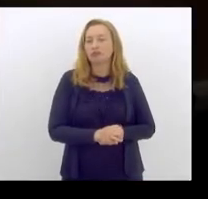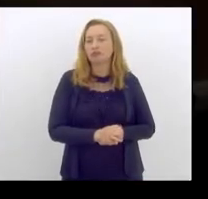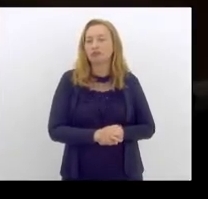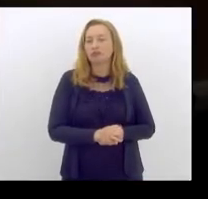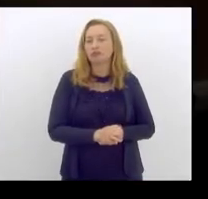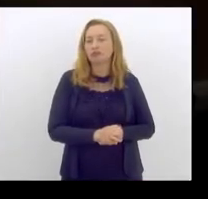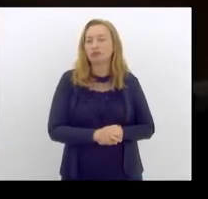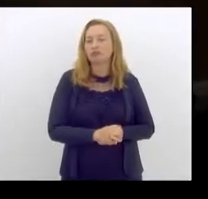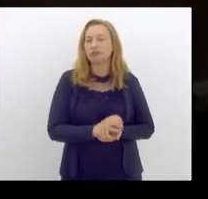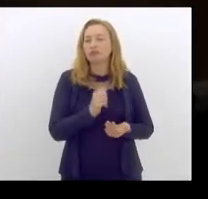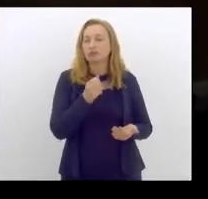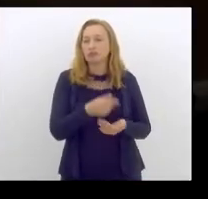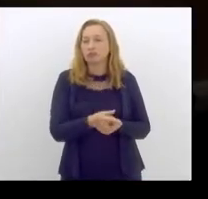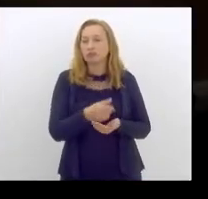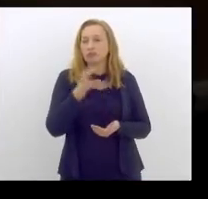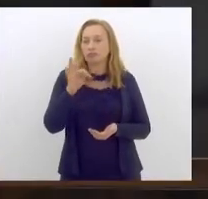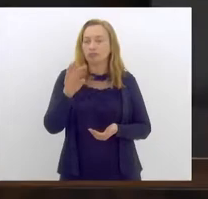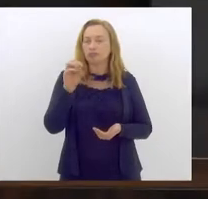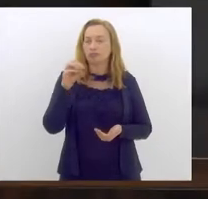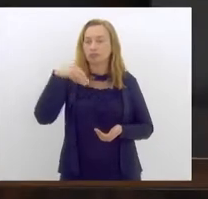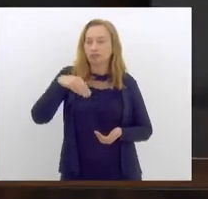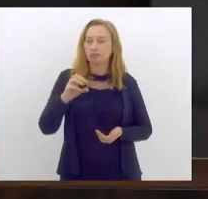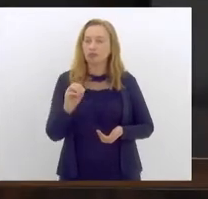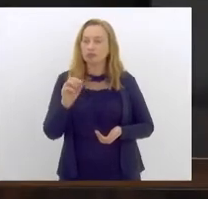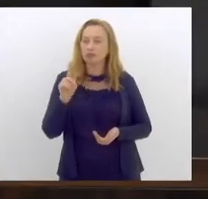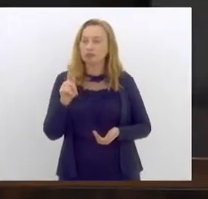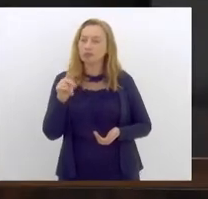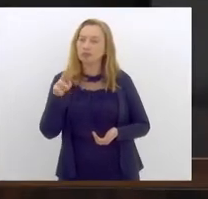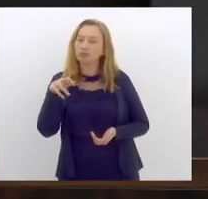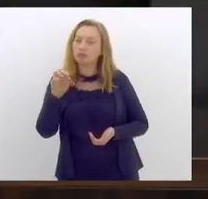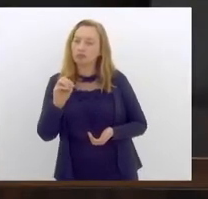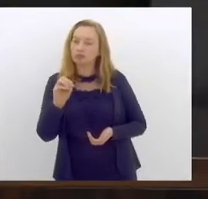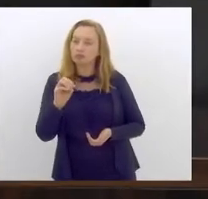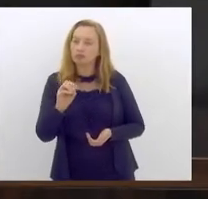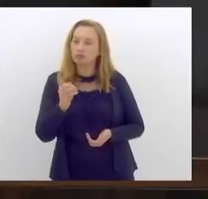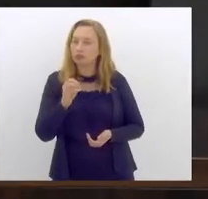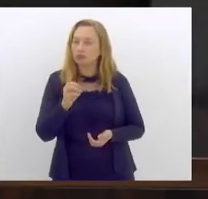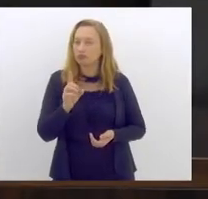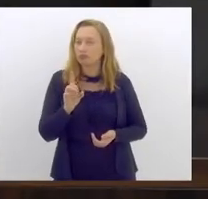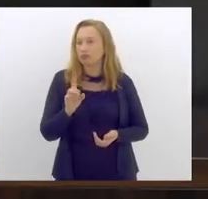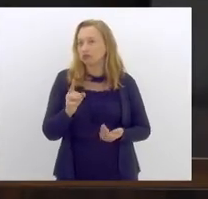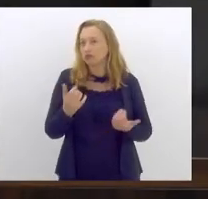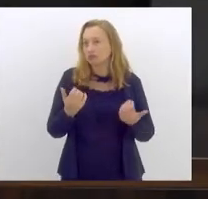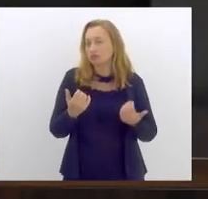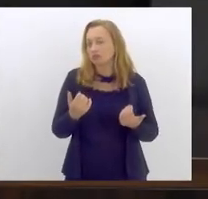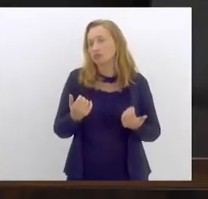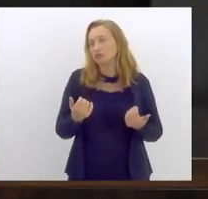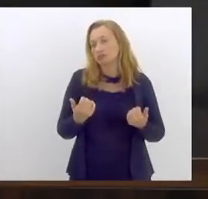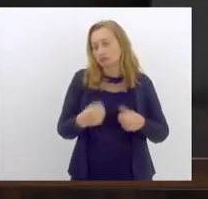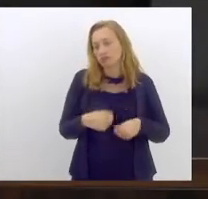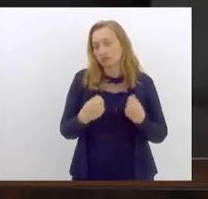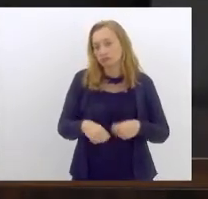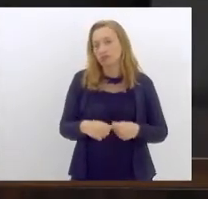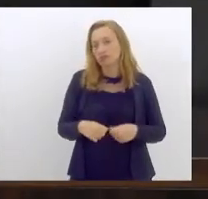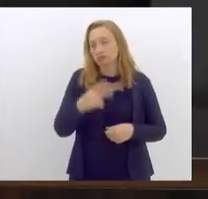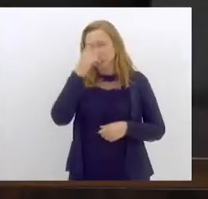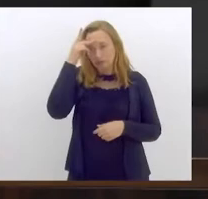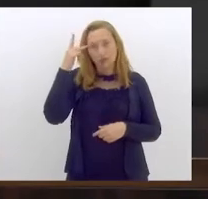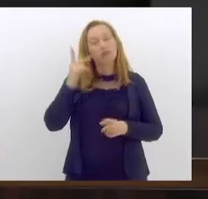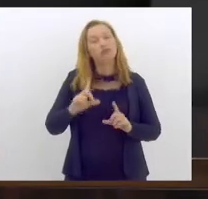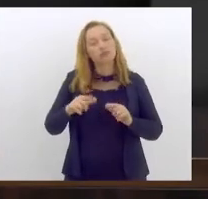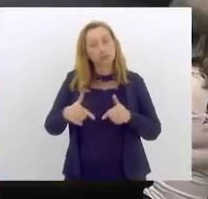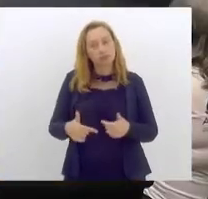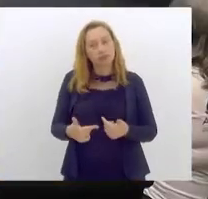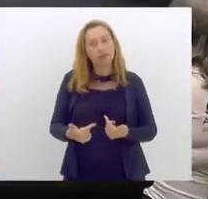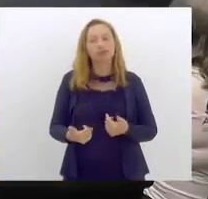que fosse comprados tomógrafos só que tomógrafo não funciona sozinho né então precisa